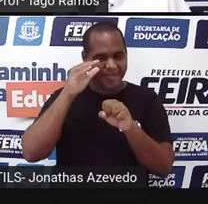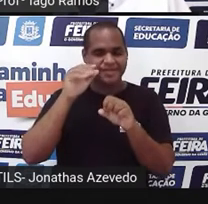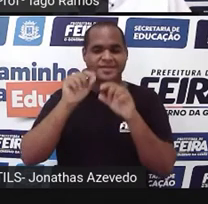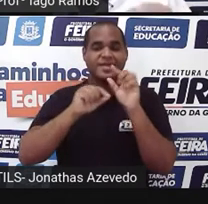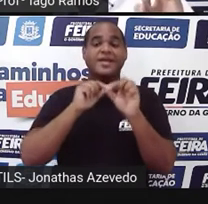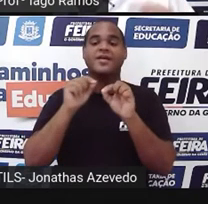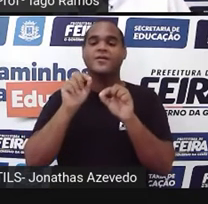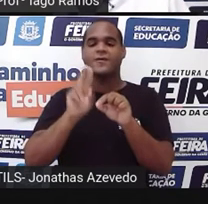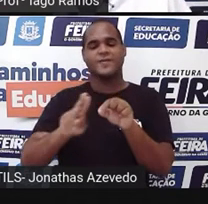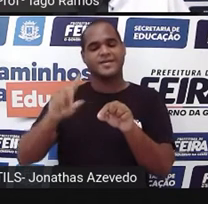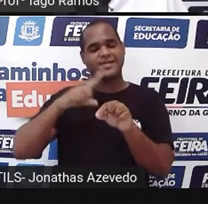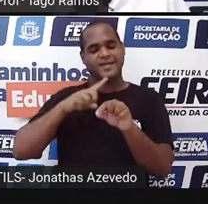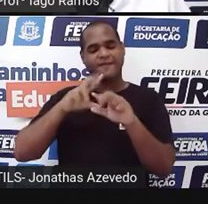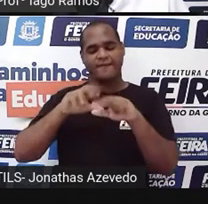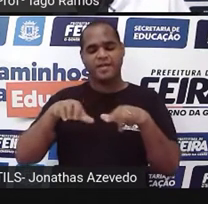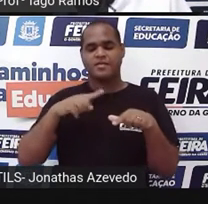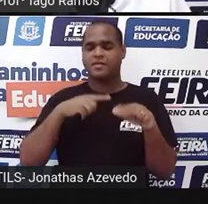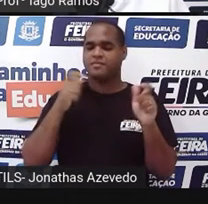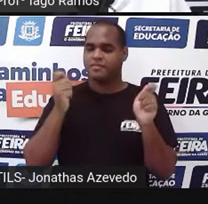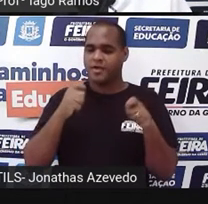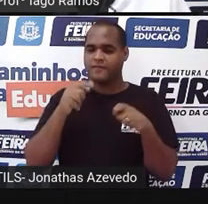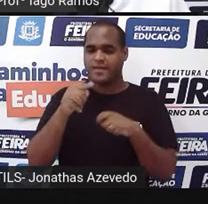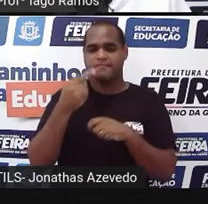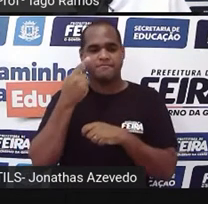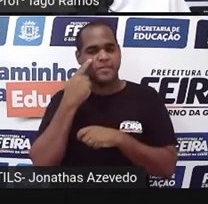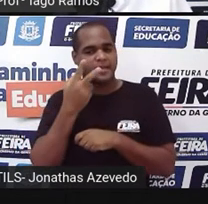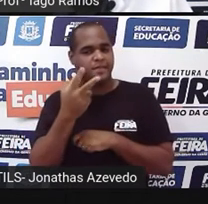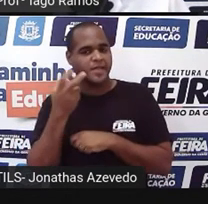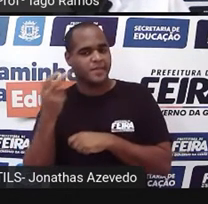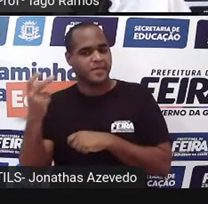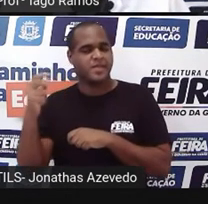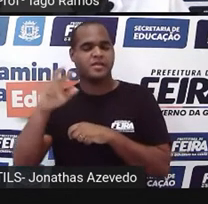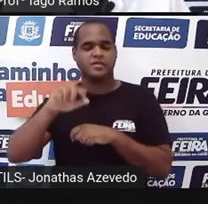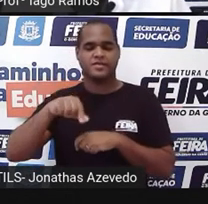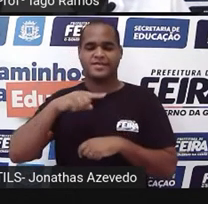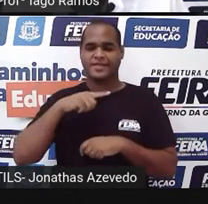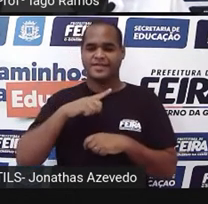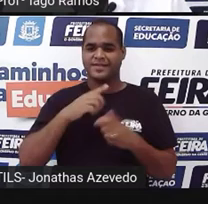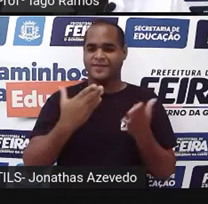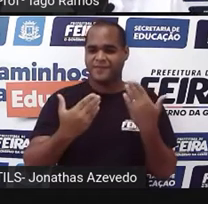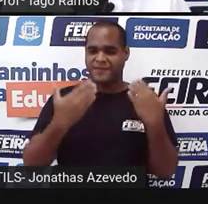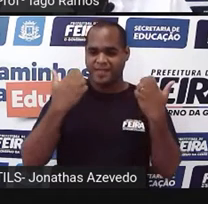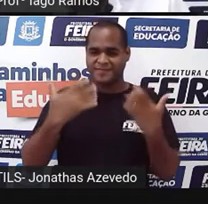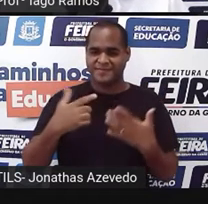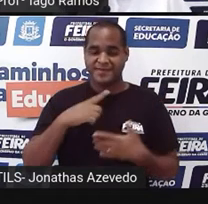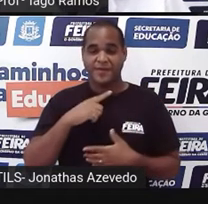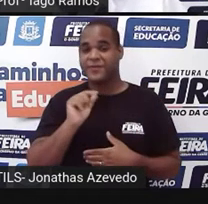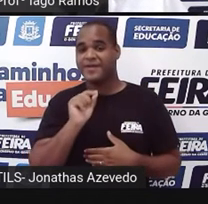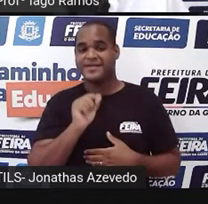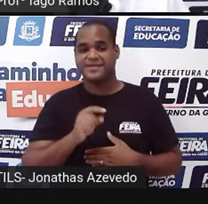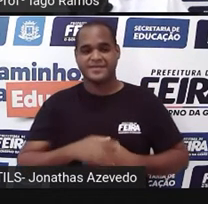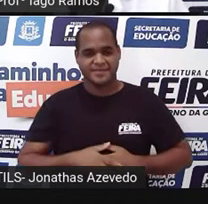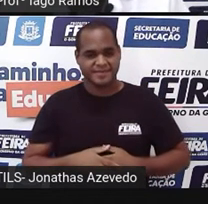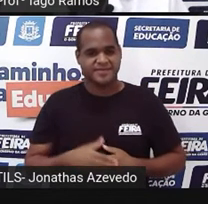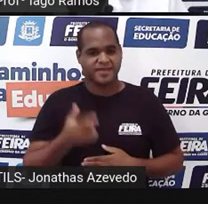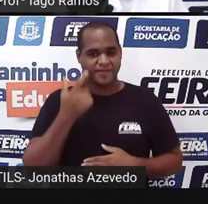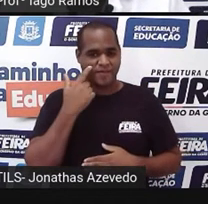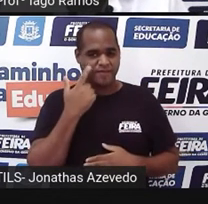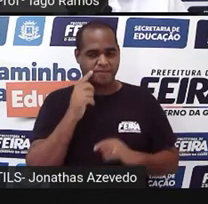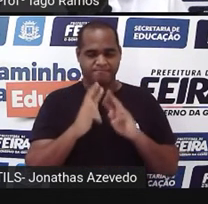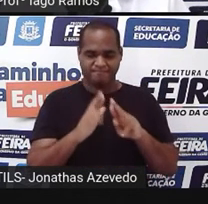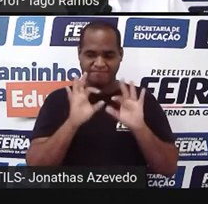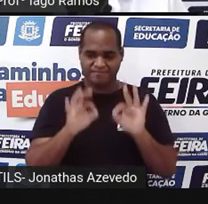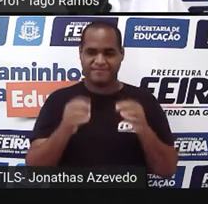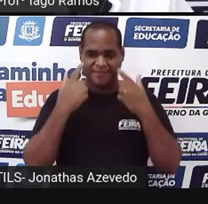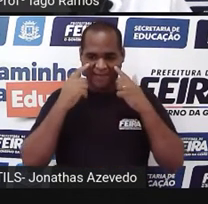usando a nossa capacidade de observação certo também Car Olha só vamos rascunhar